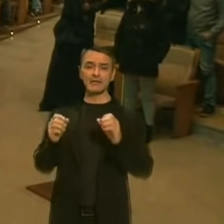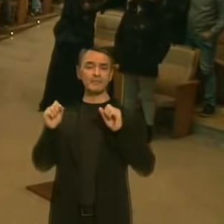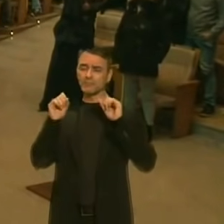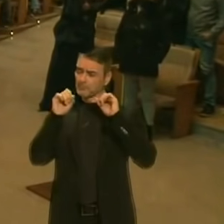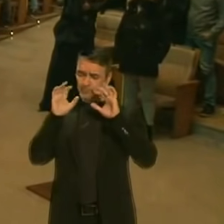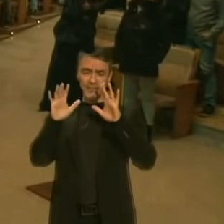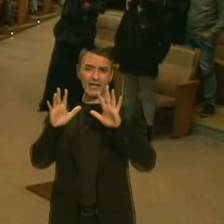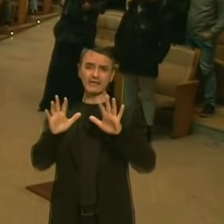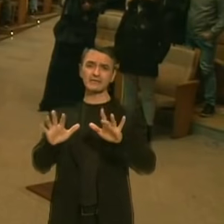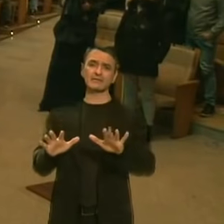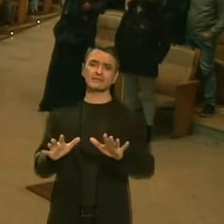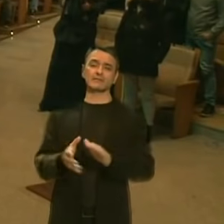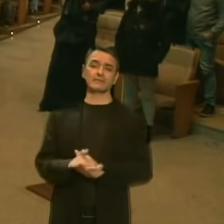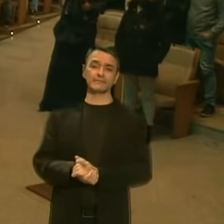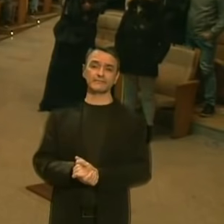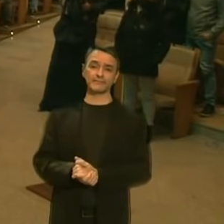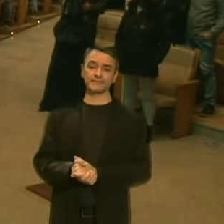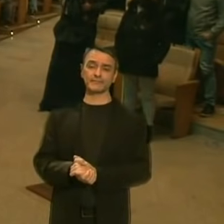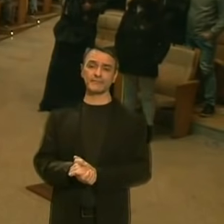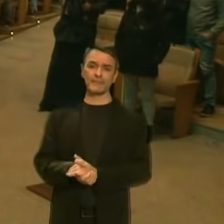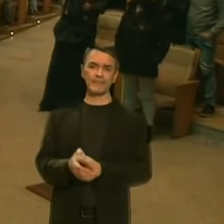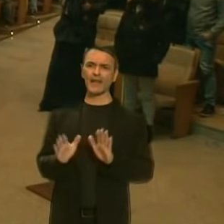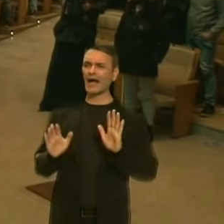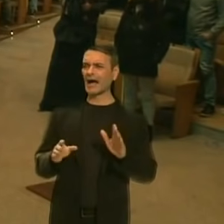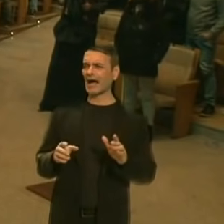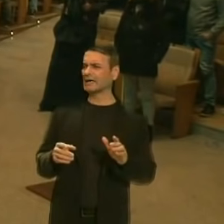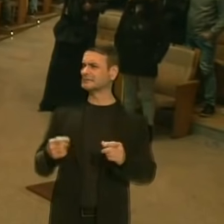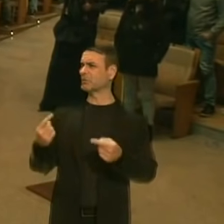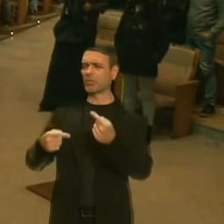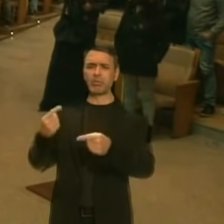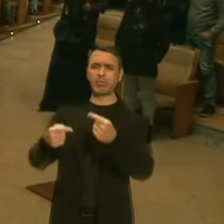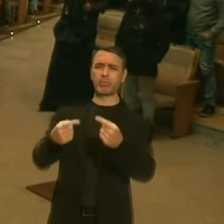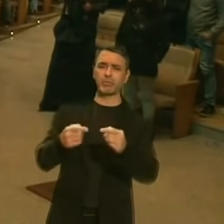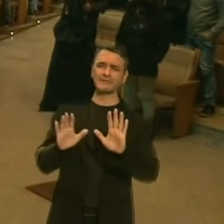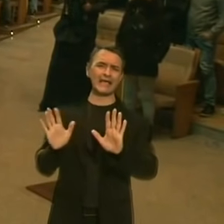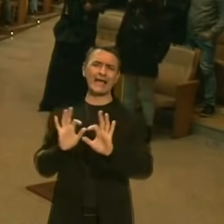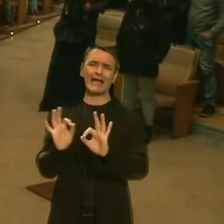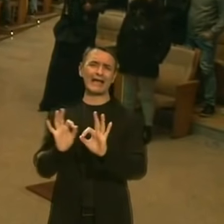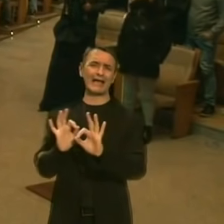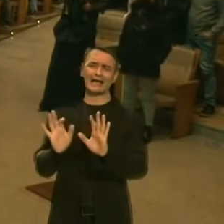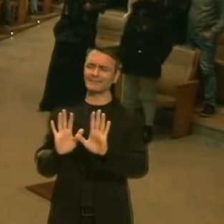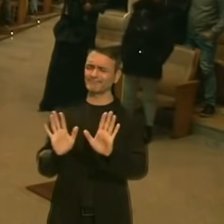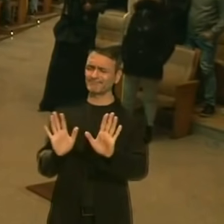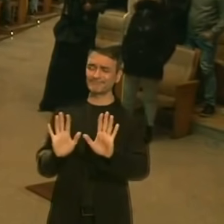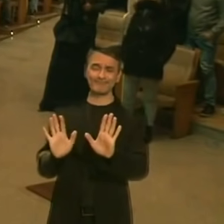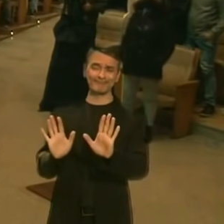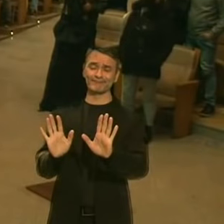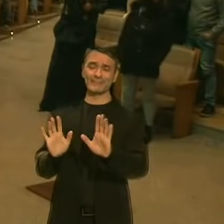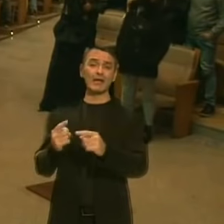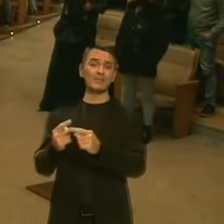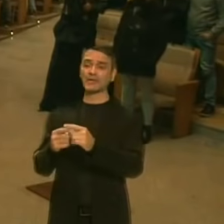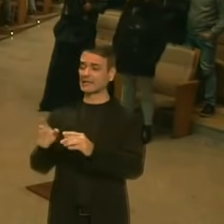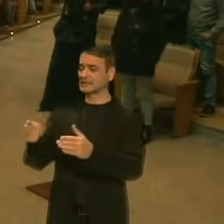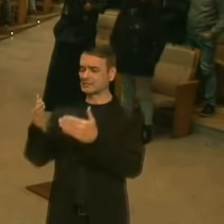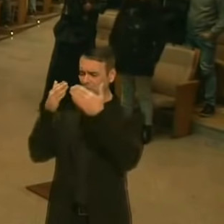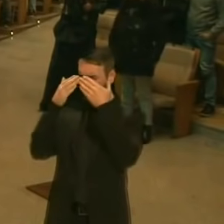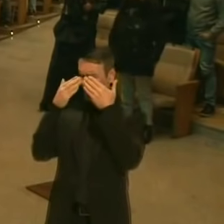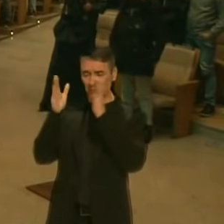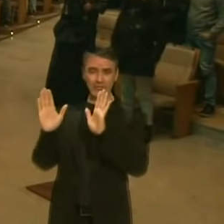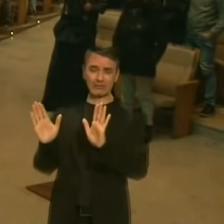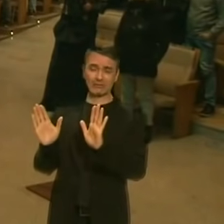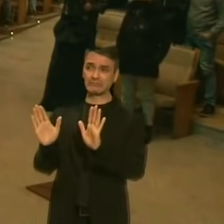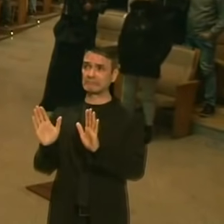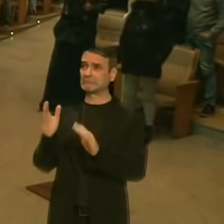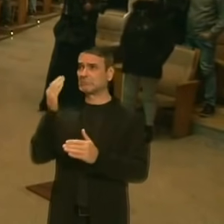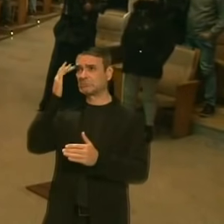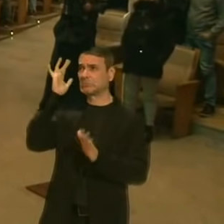bênção. Não discute não adianta discutir. Quem tem uma venda nos olhos não entende. Você já falou com